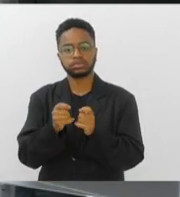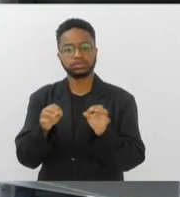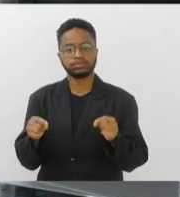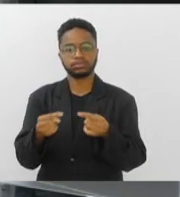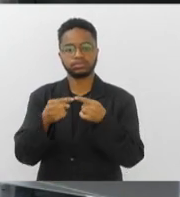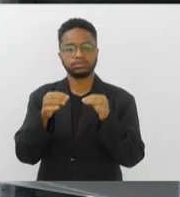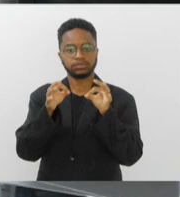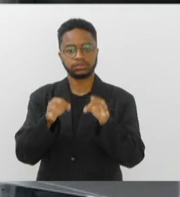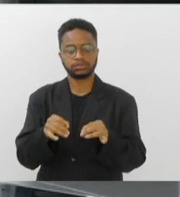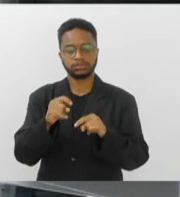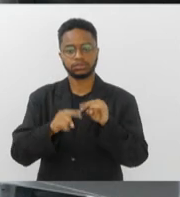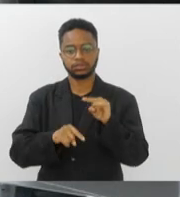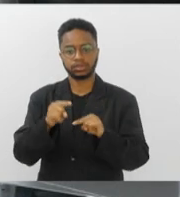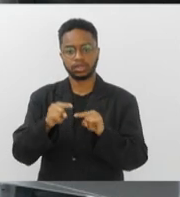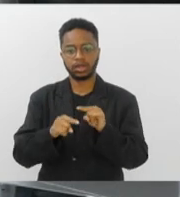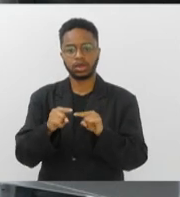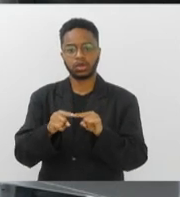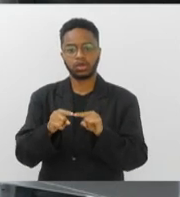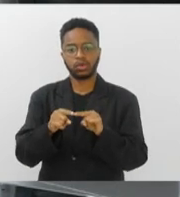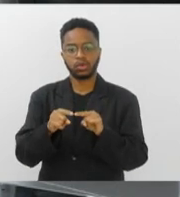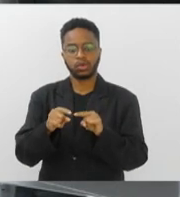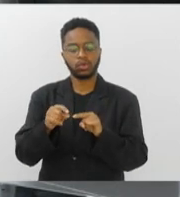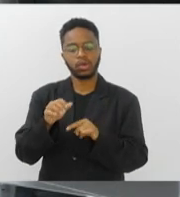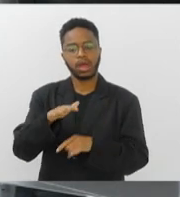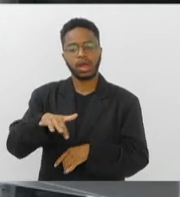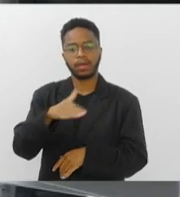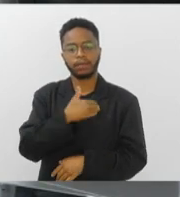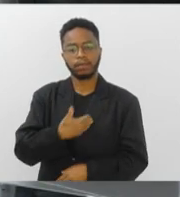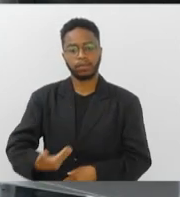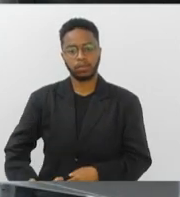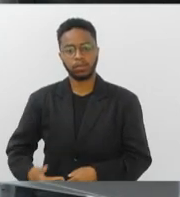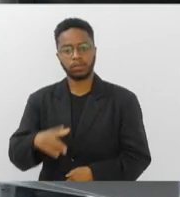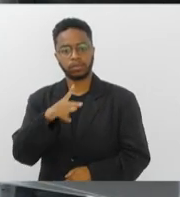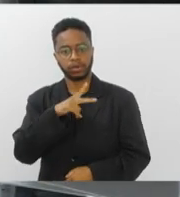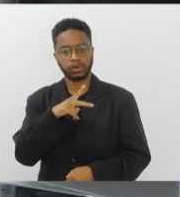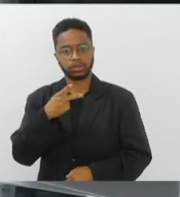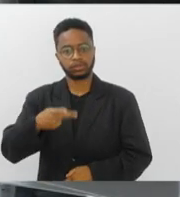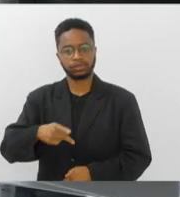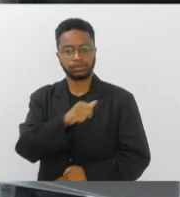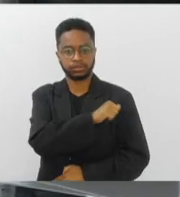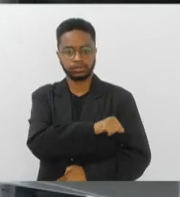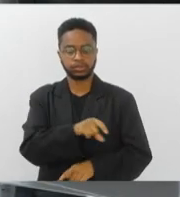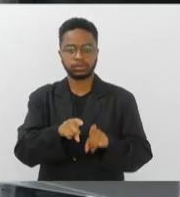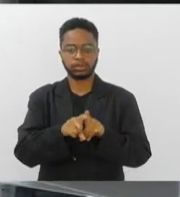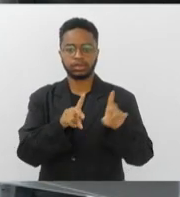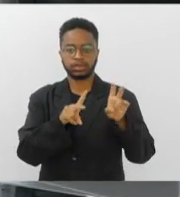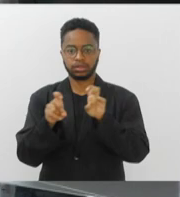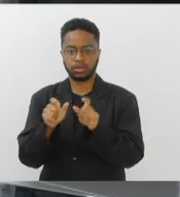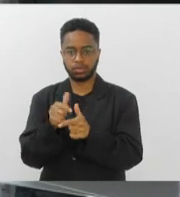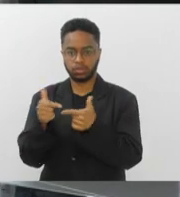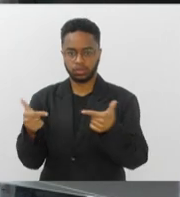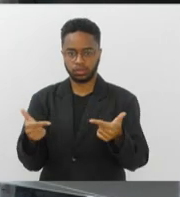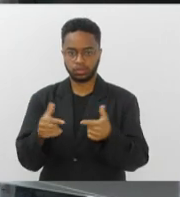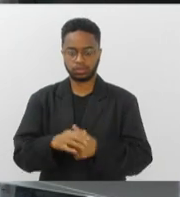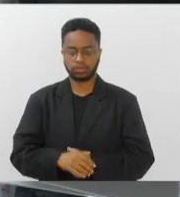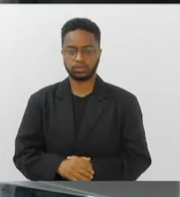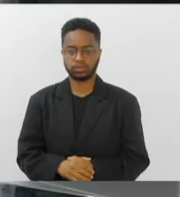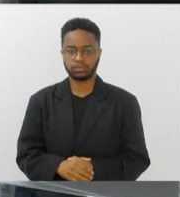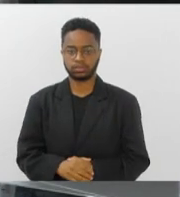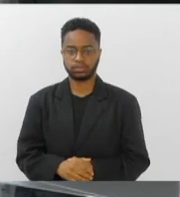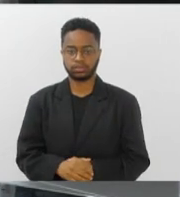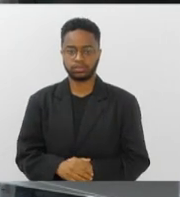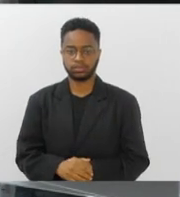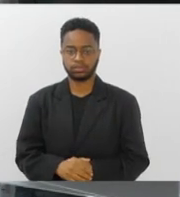sólidos gerados em eventos públicos, privados ou público-privados no Estado do Rio de Janeiro e dá outras providências. Quem